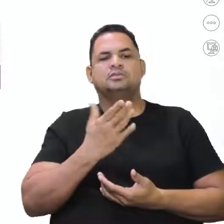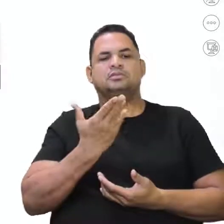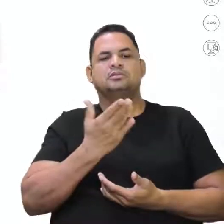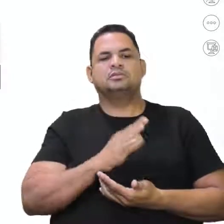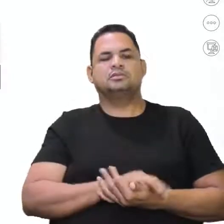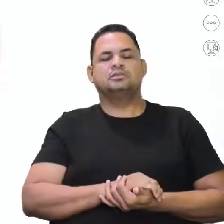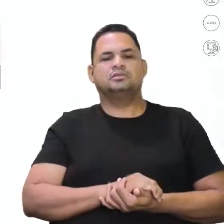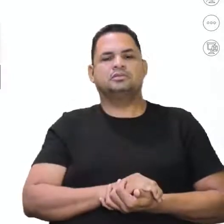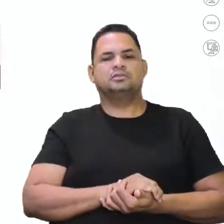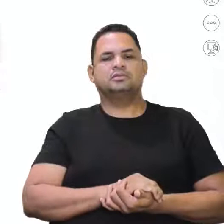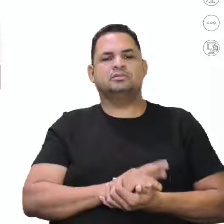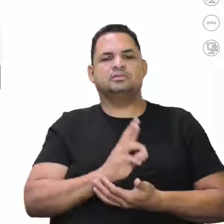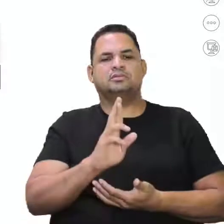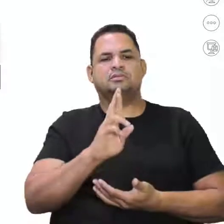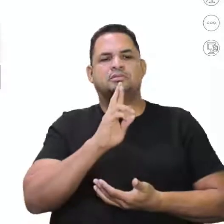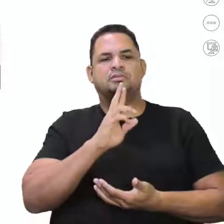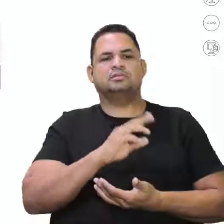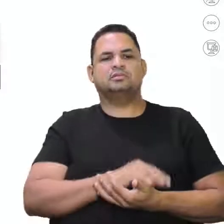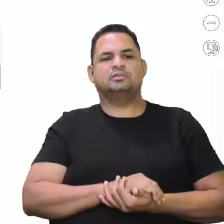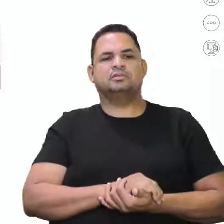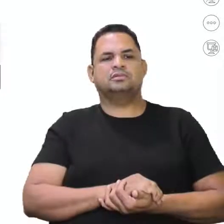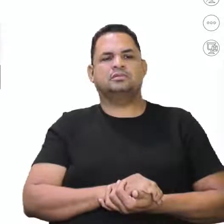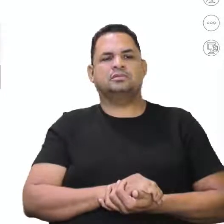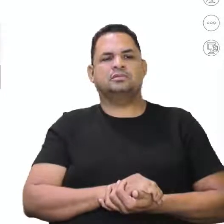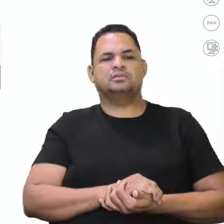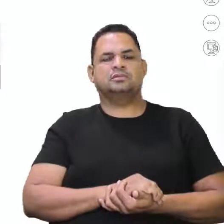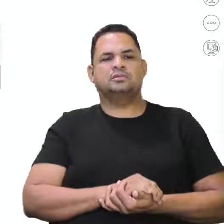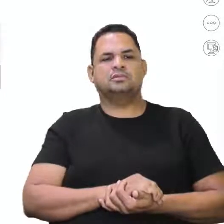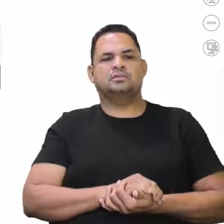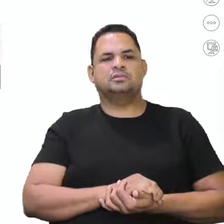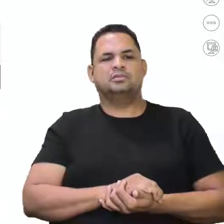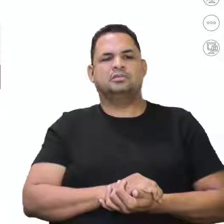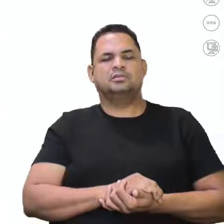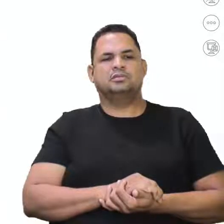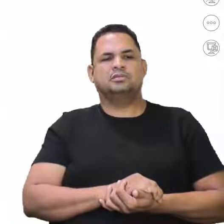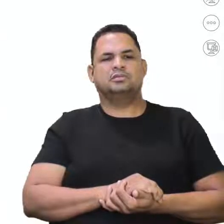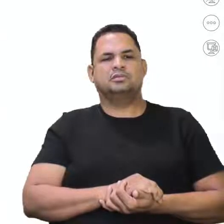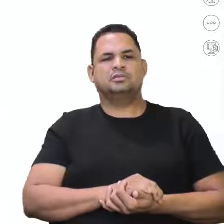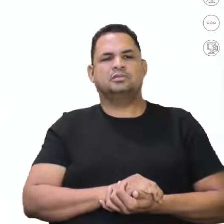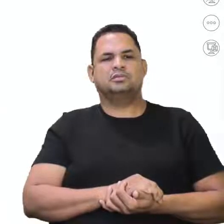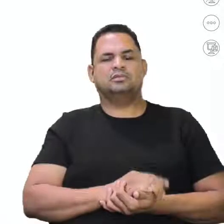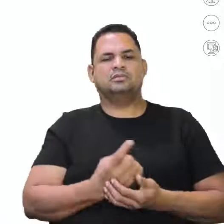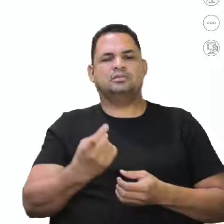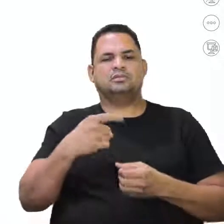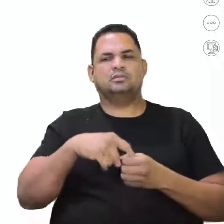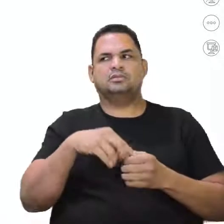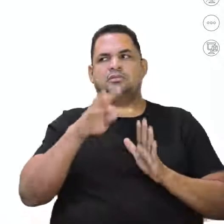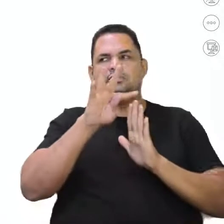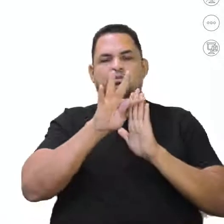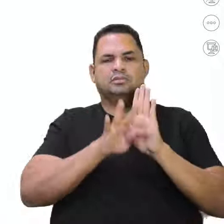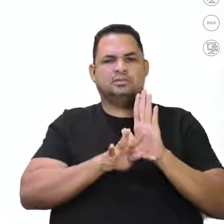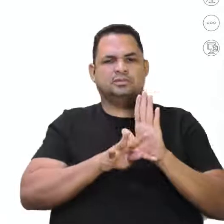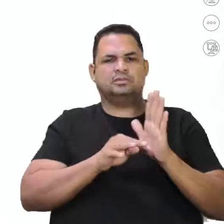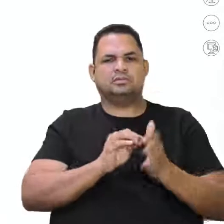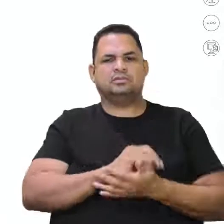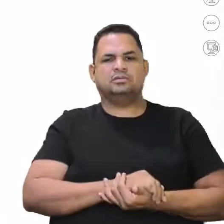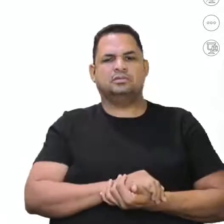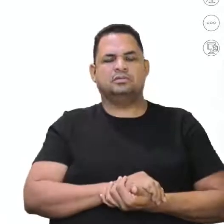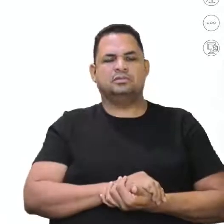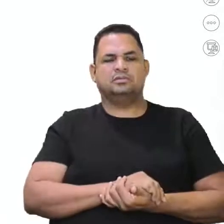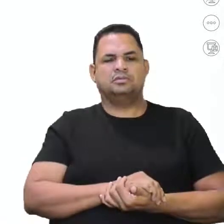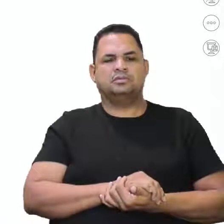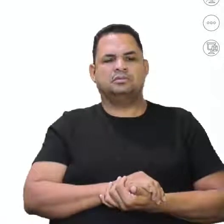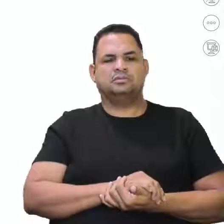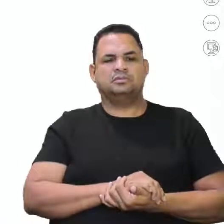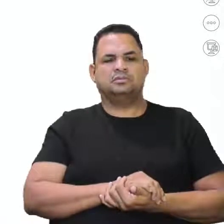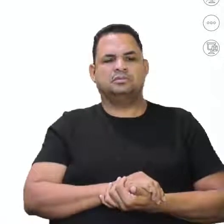essa sua resposta, certo? Lá na source você encontrou aqui, eu vou voltar lá no texto, bem aqui. É